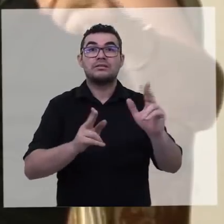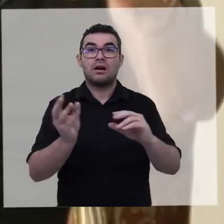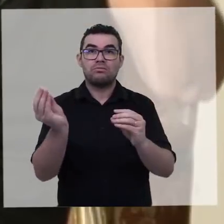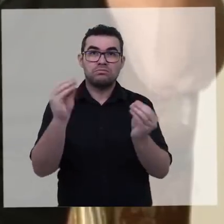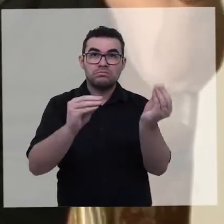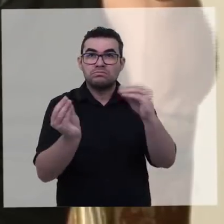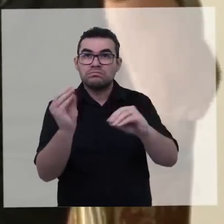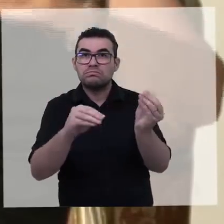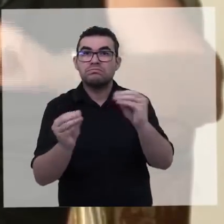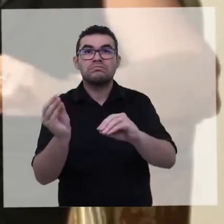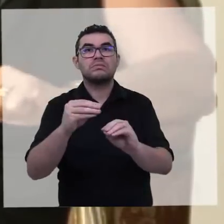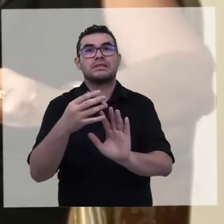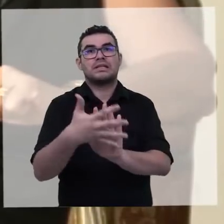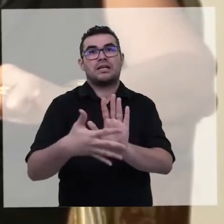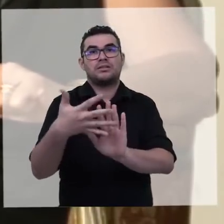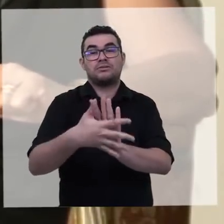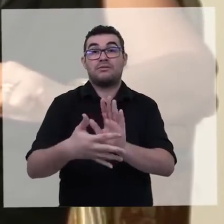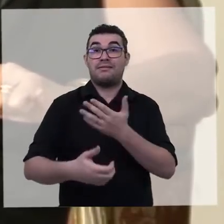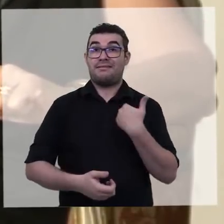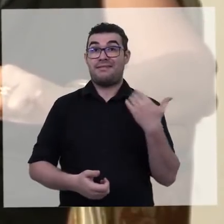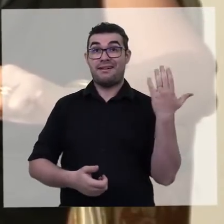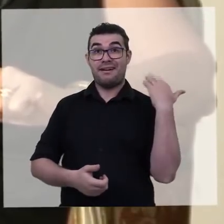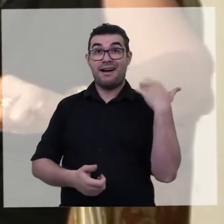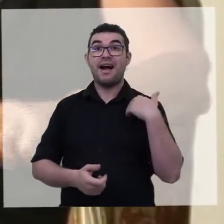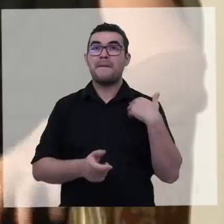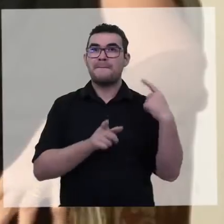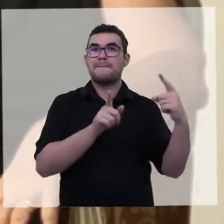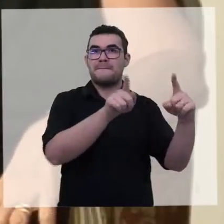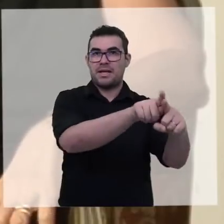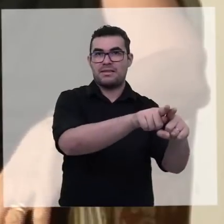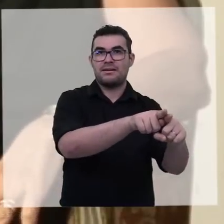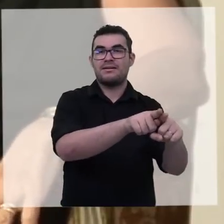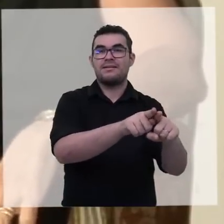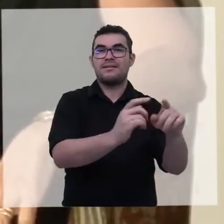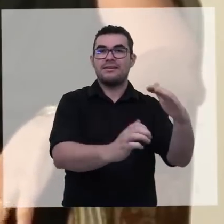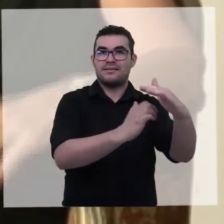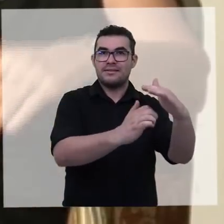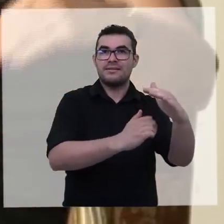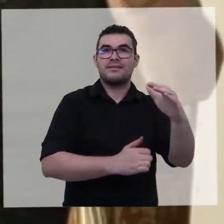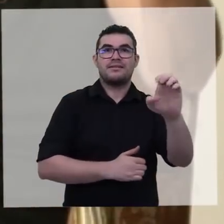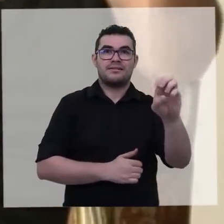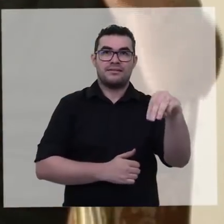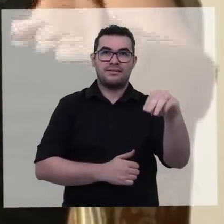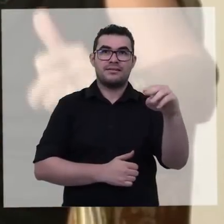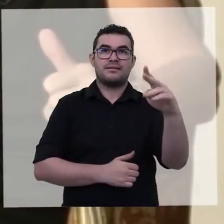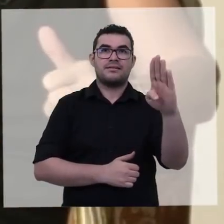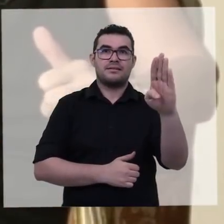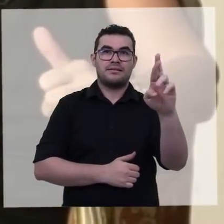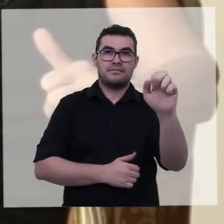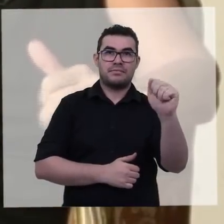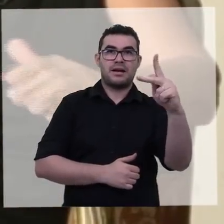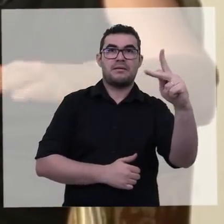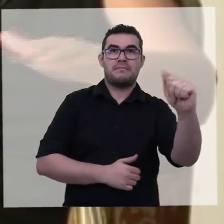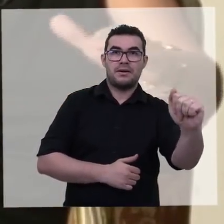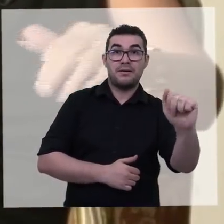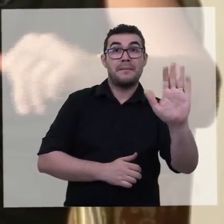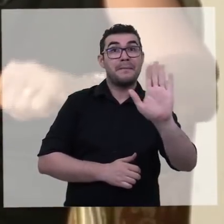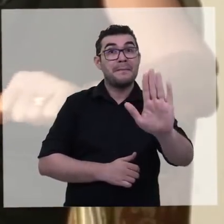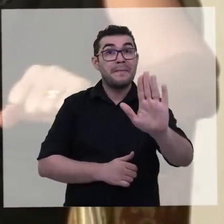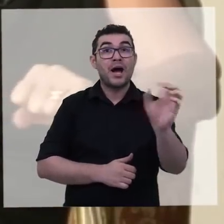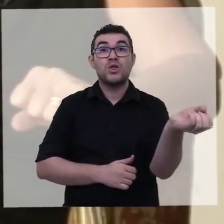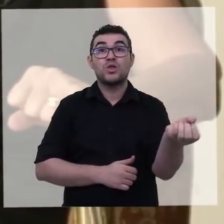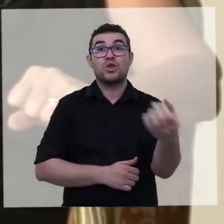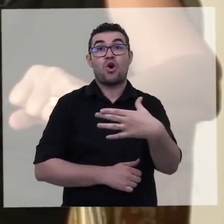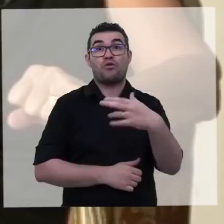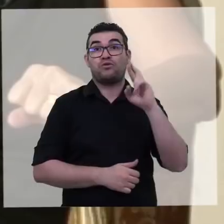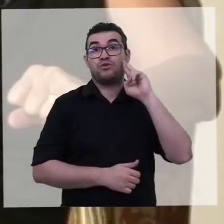parceria com a Embrapa diagramava para a gente. Só que aí eu assumi o diretor da Embrapa, a Embrapa disse, não,